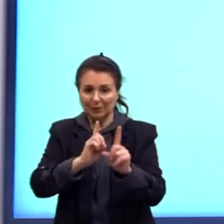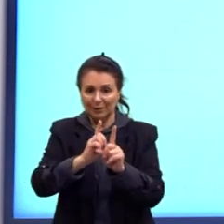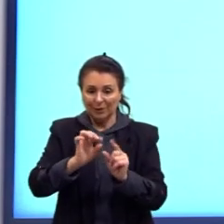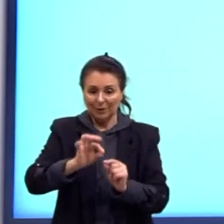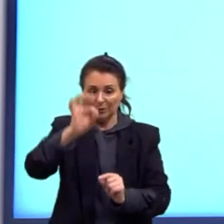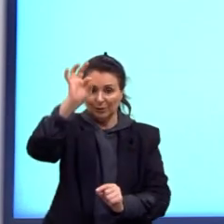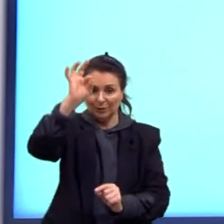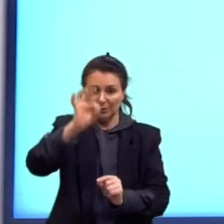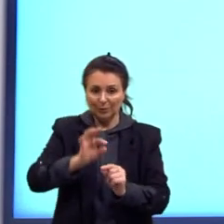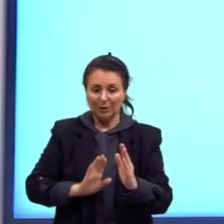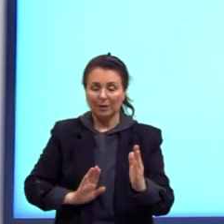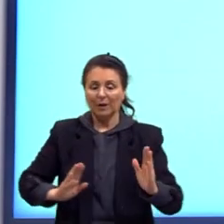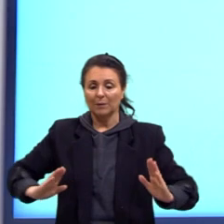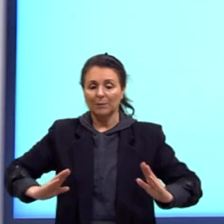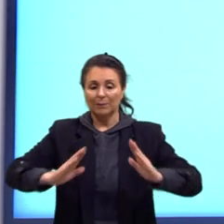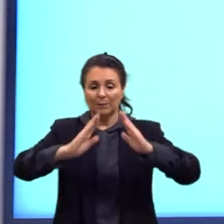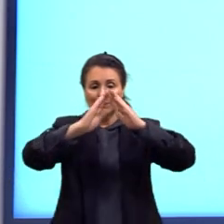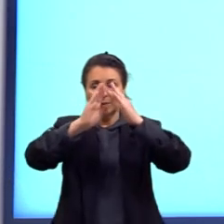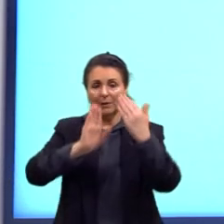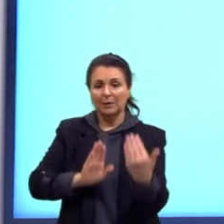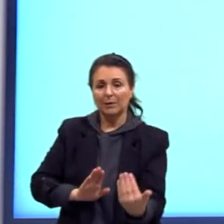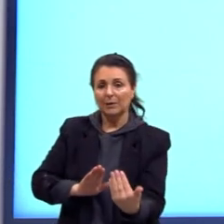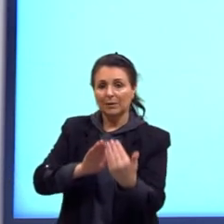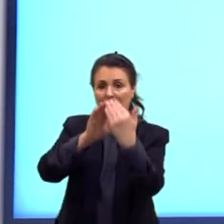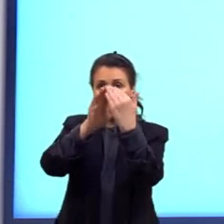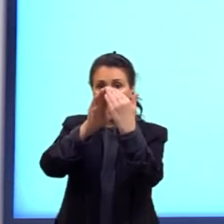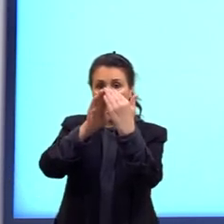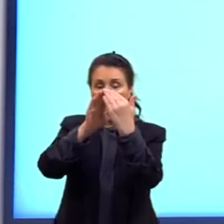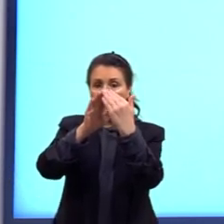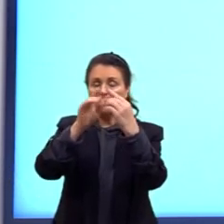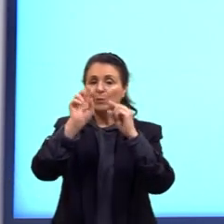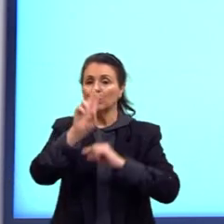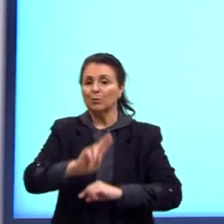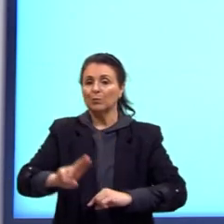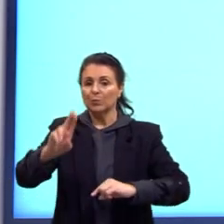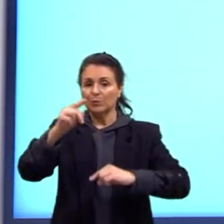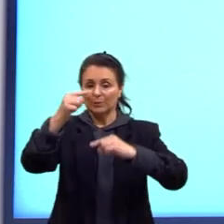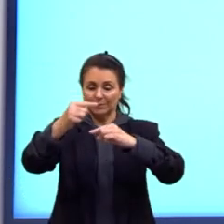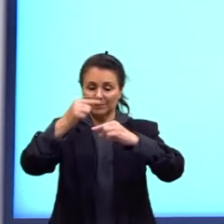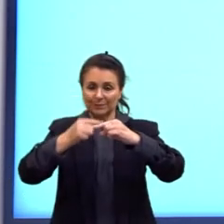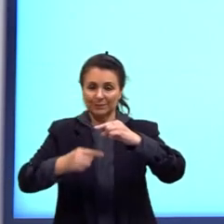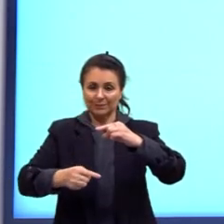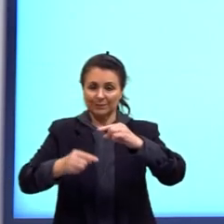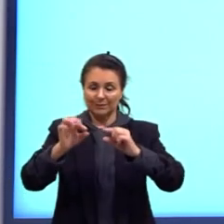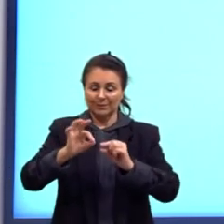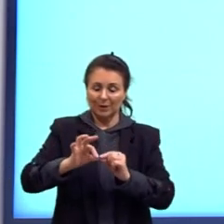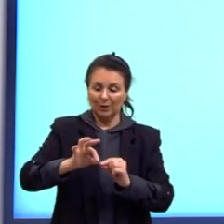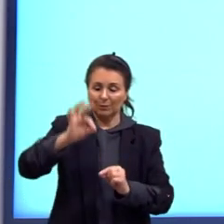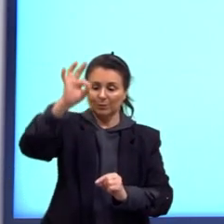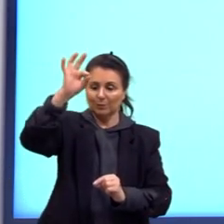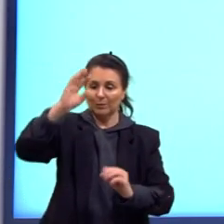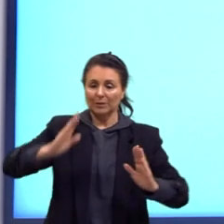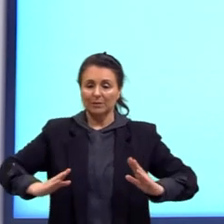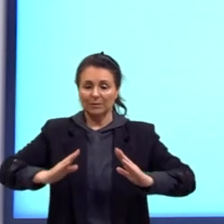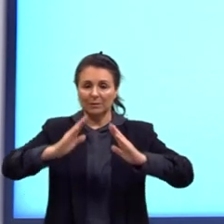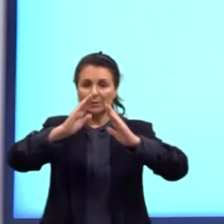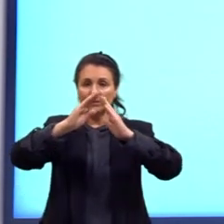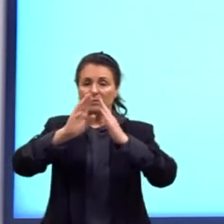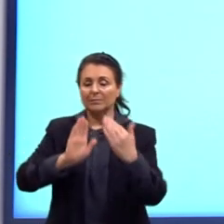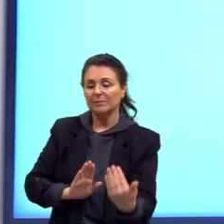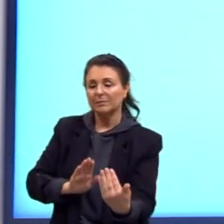altura da pirâmide ele utilizou a seguinte proporção então nós temos a altura da pirâmide que seria